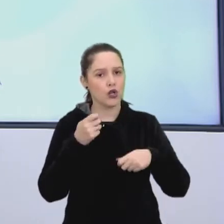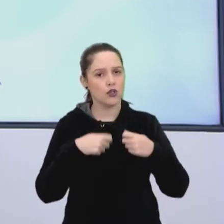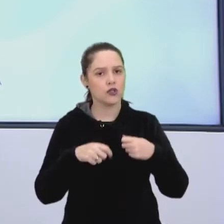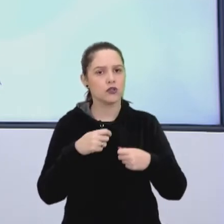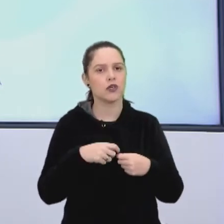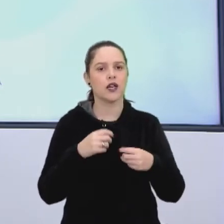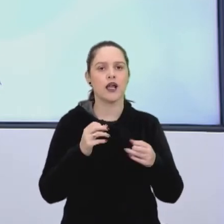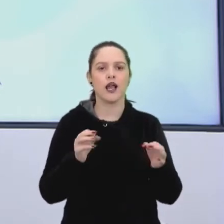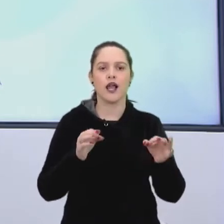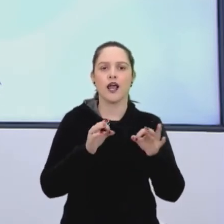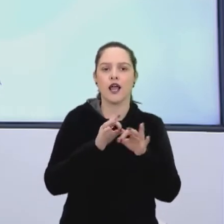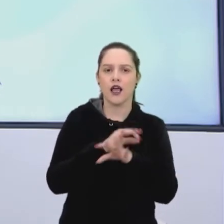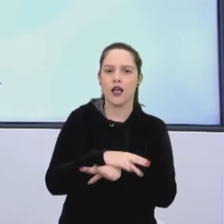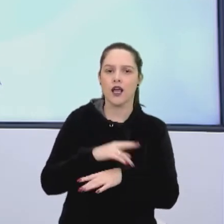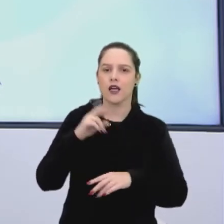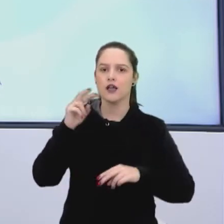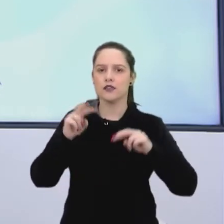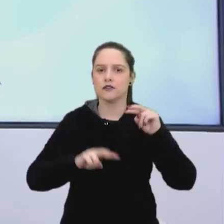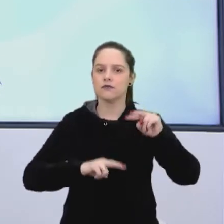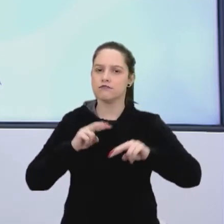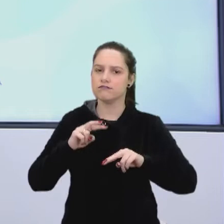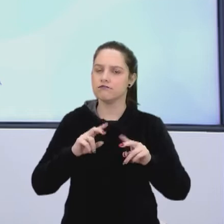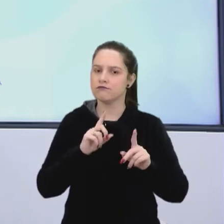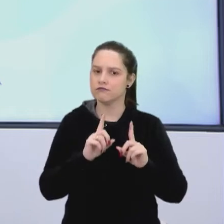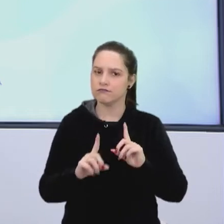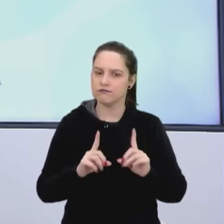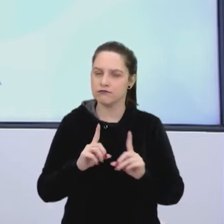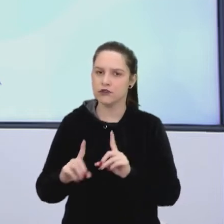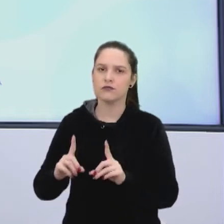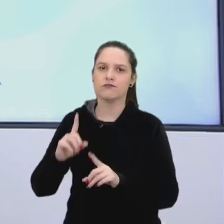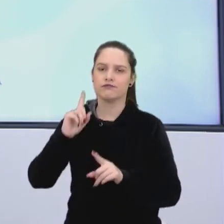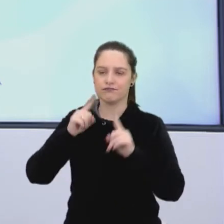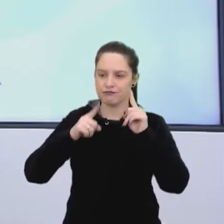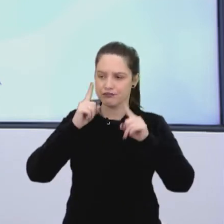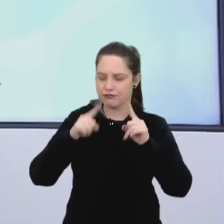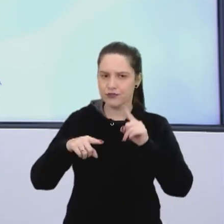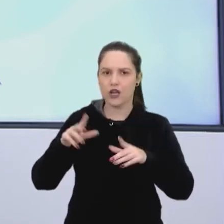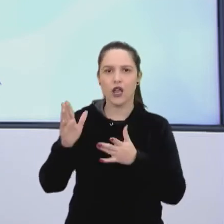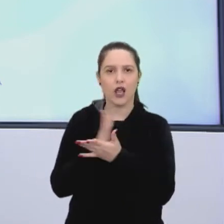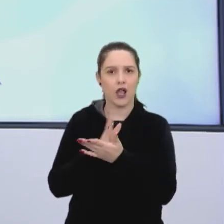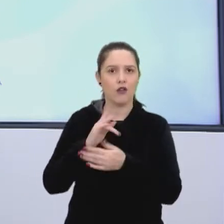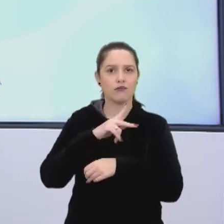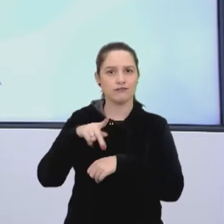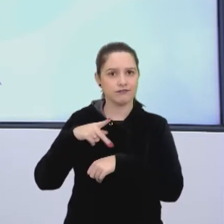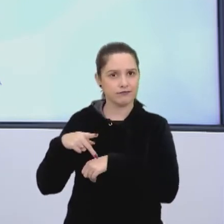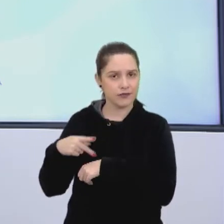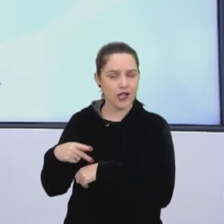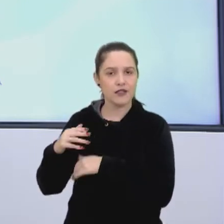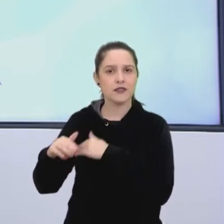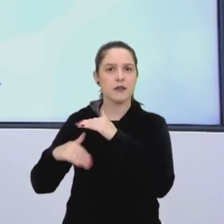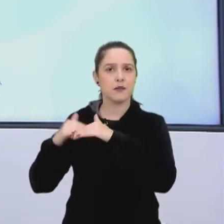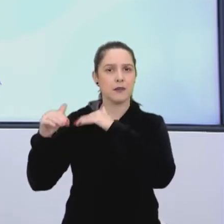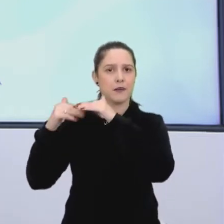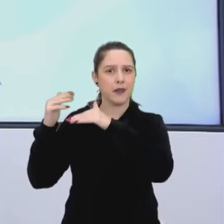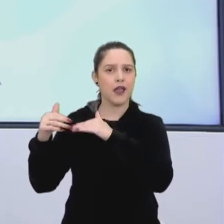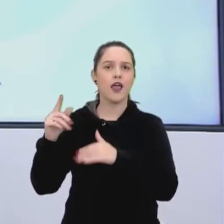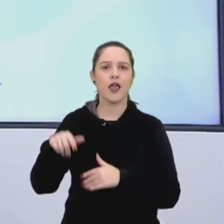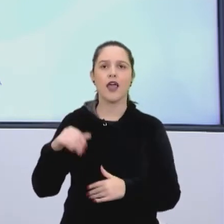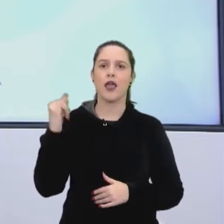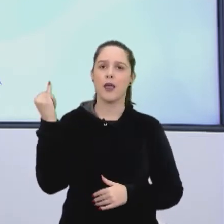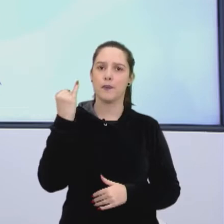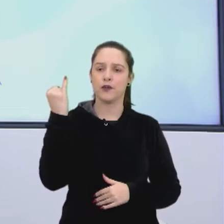está muito a ver, né, e direcionada para os países desenvolvidos. Então é importante retratar